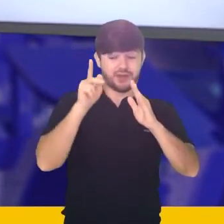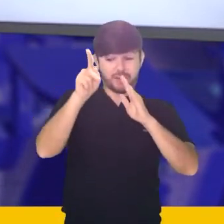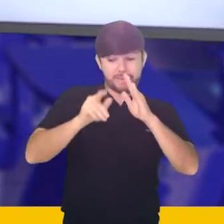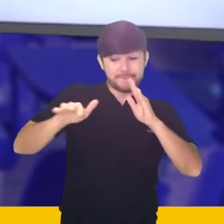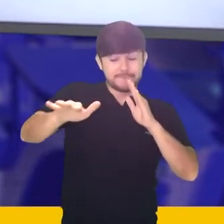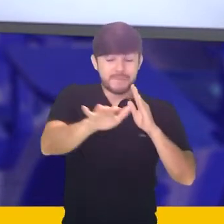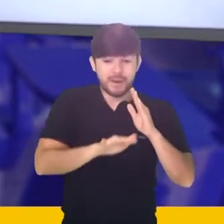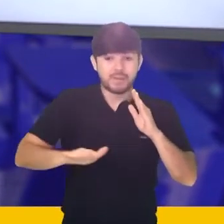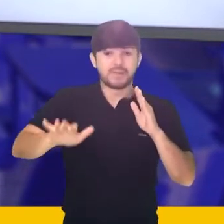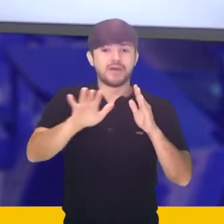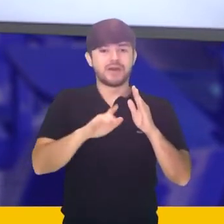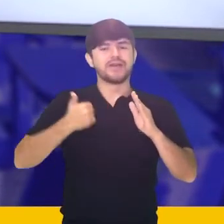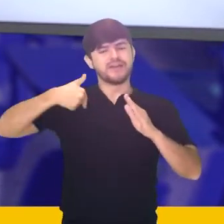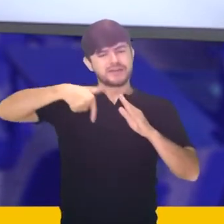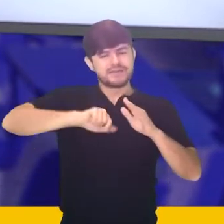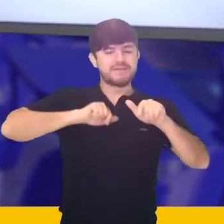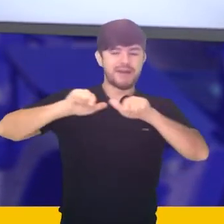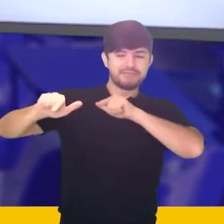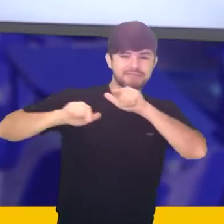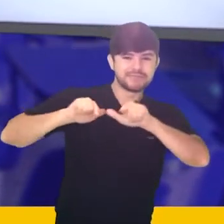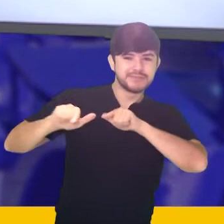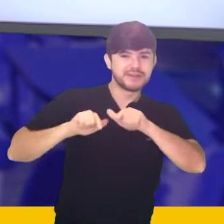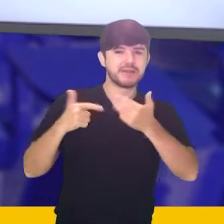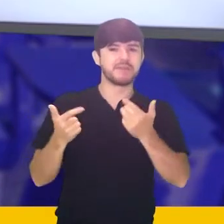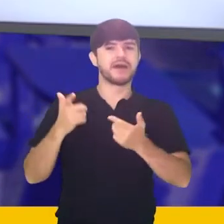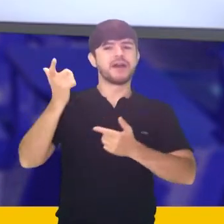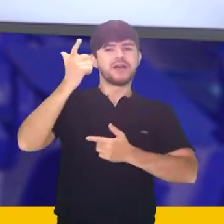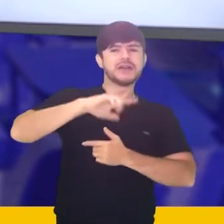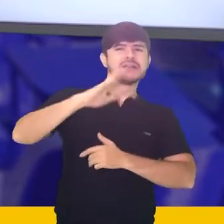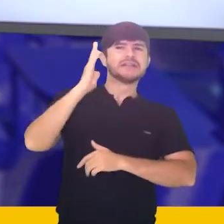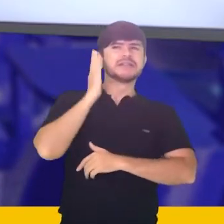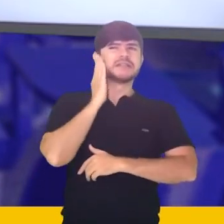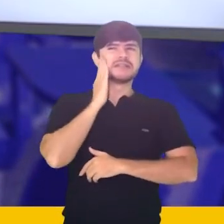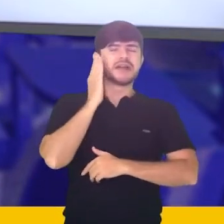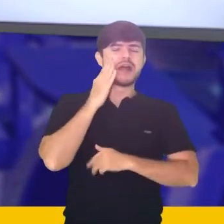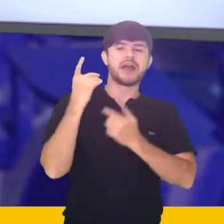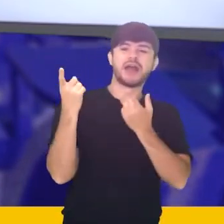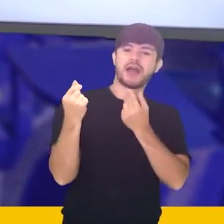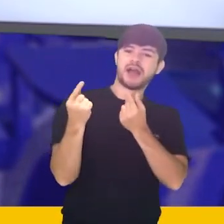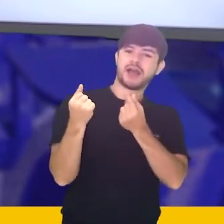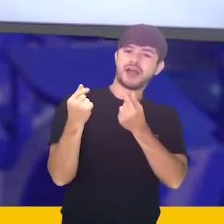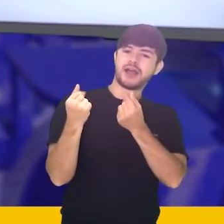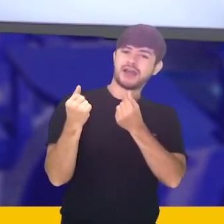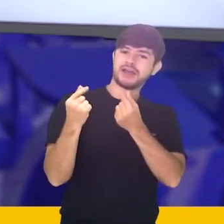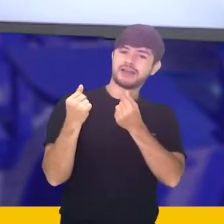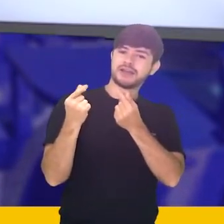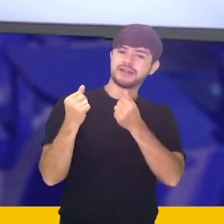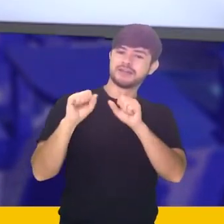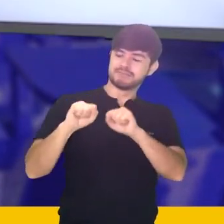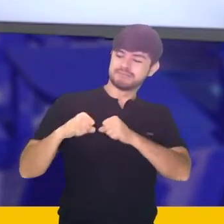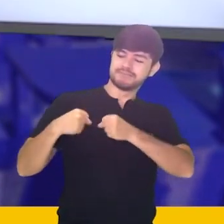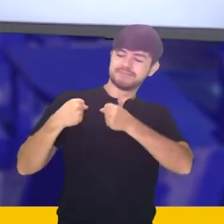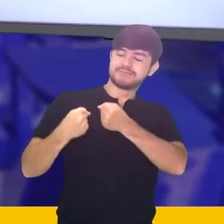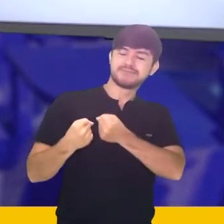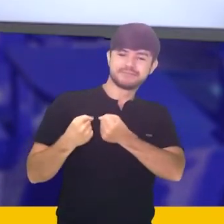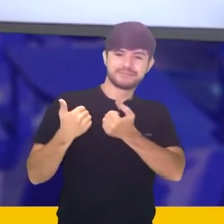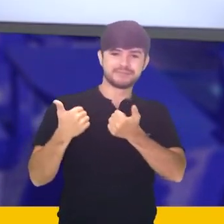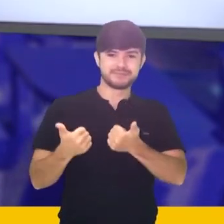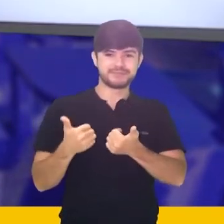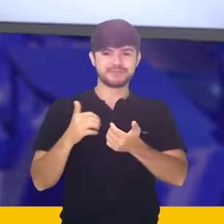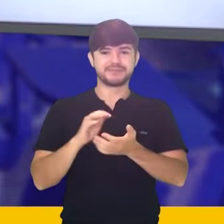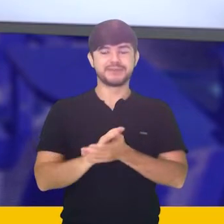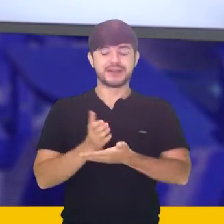é a população que vai, que trabalha, né? Que é entendida enquanto população economicamente ativa, mas isso vai ficar para depois, é um outro